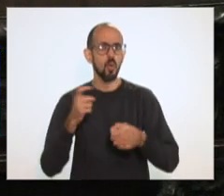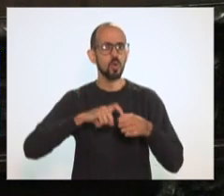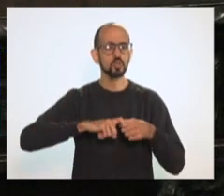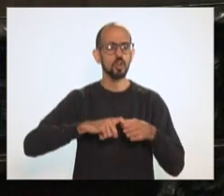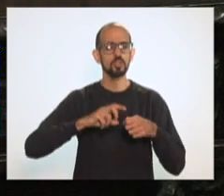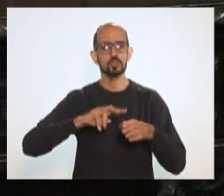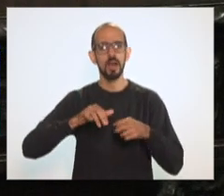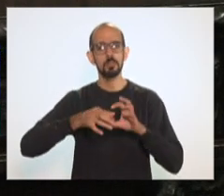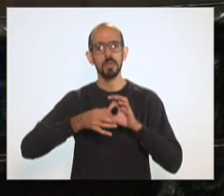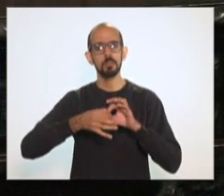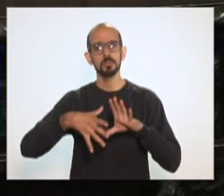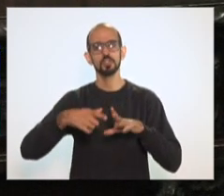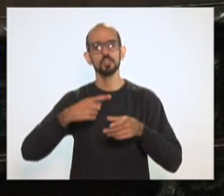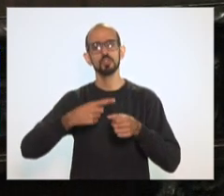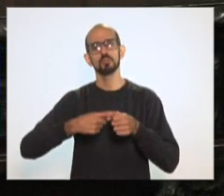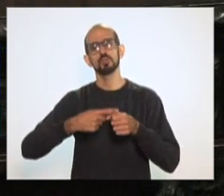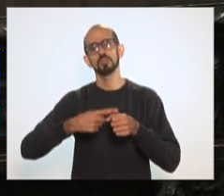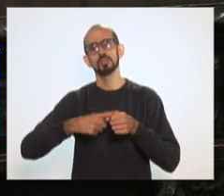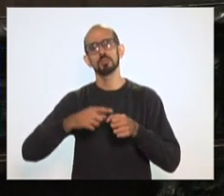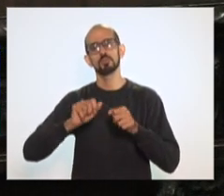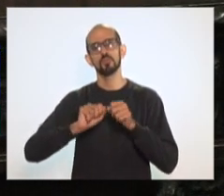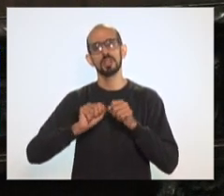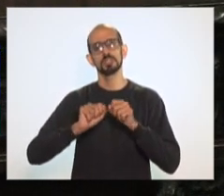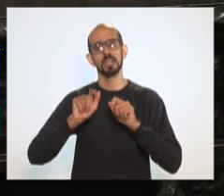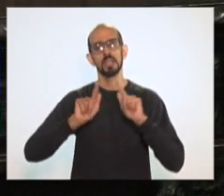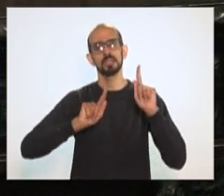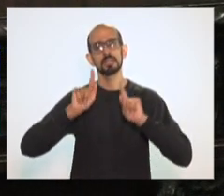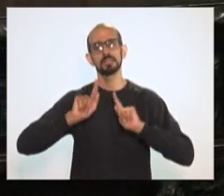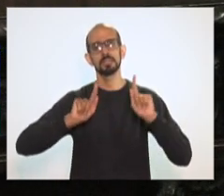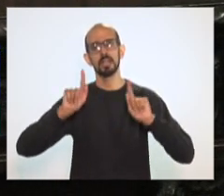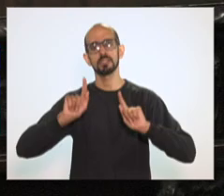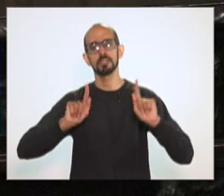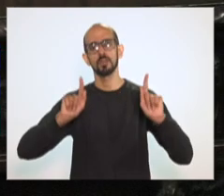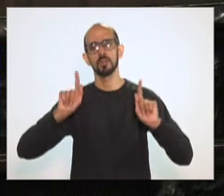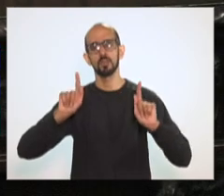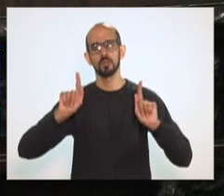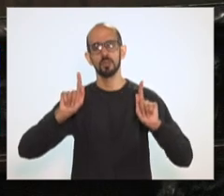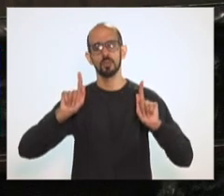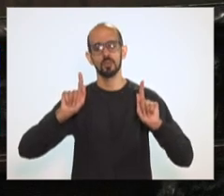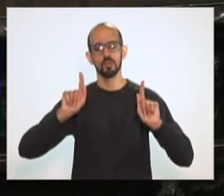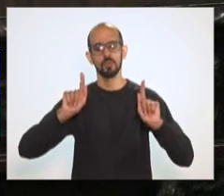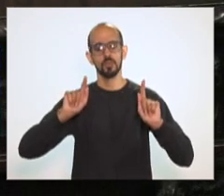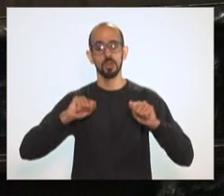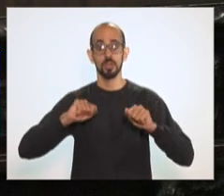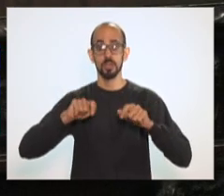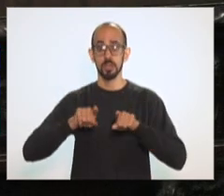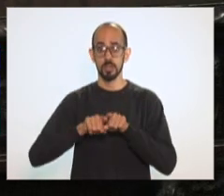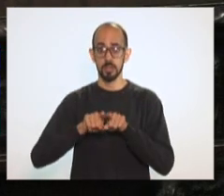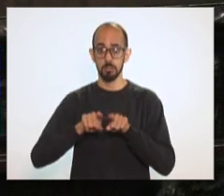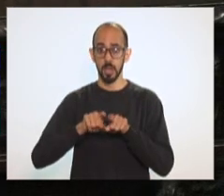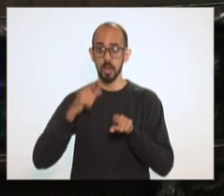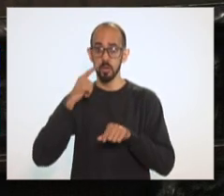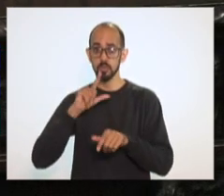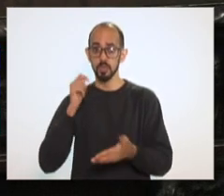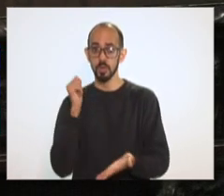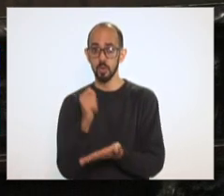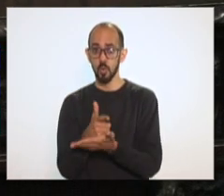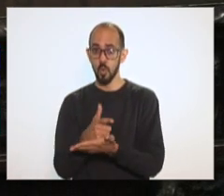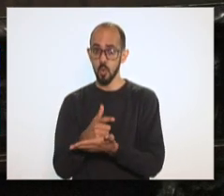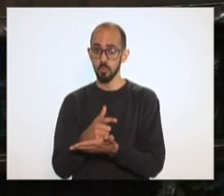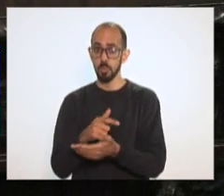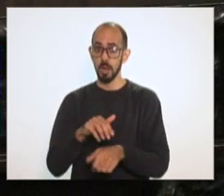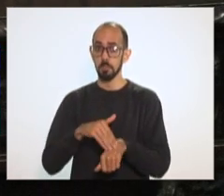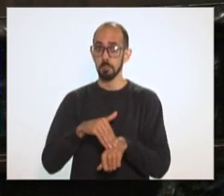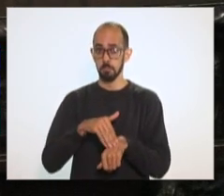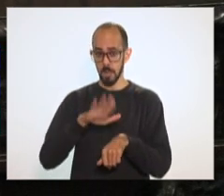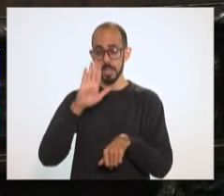a fazer licitações através de atos de registro de preço da volume que é passar de compra aos municípios e que a gente vai